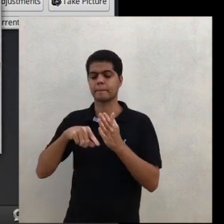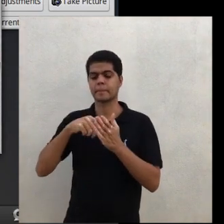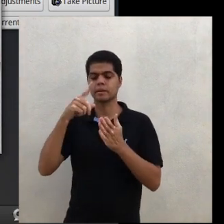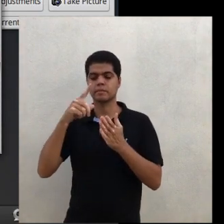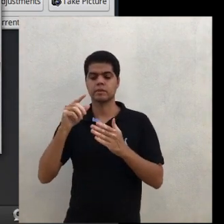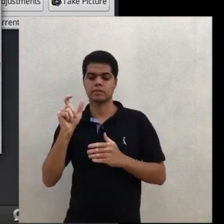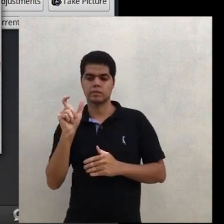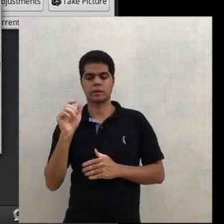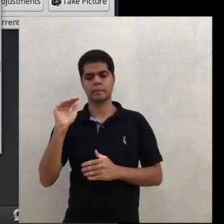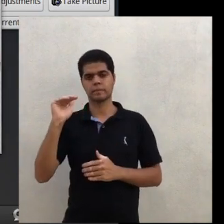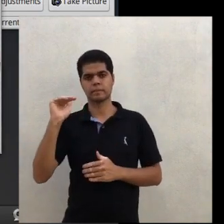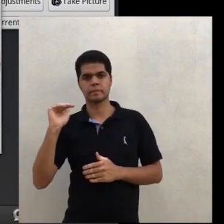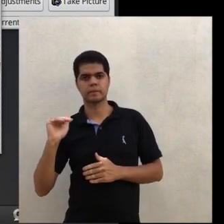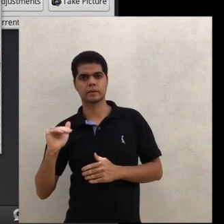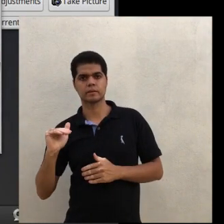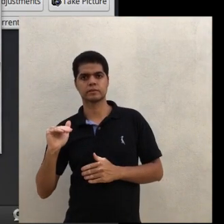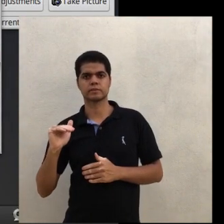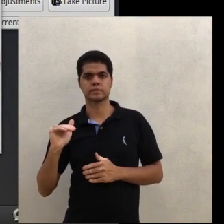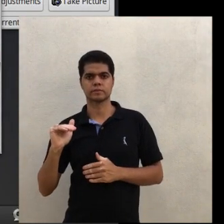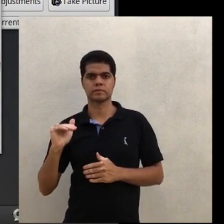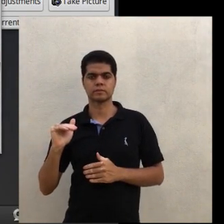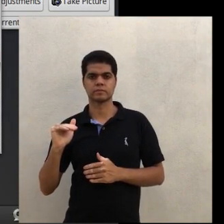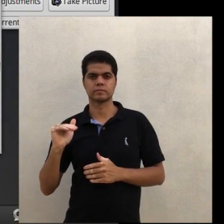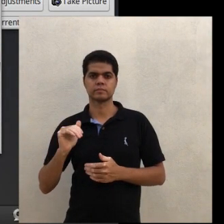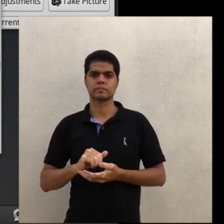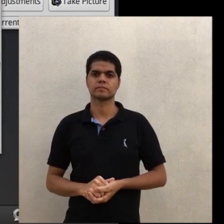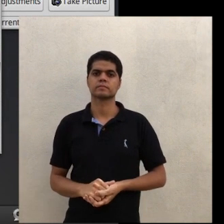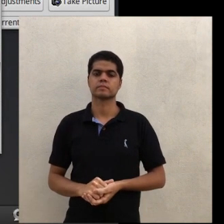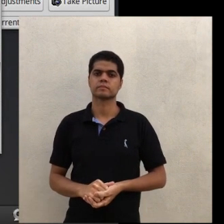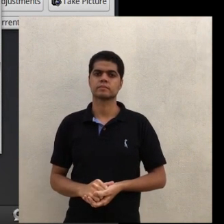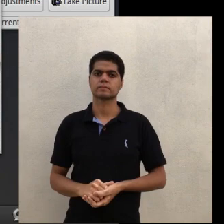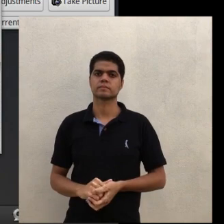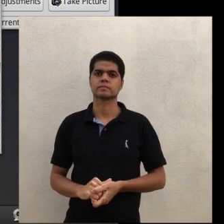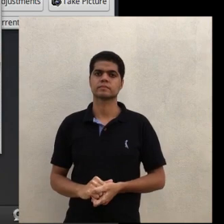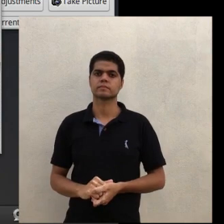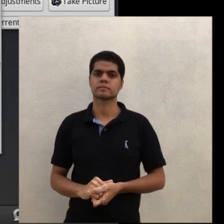abrir o plot 2, deixa eu abrir aqui o plot 1, fica mais fácil para a gente entender.